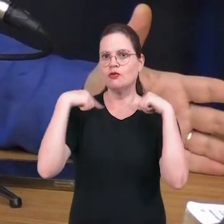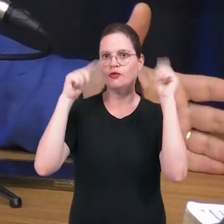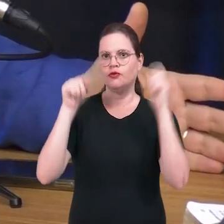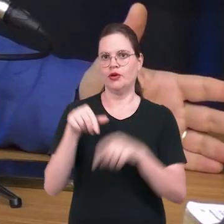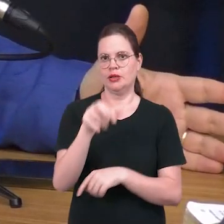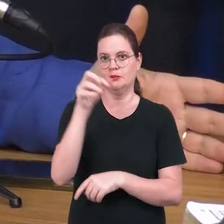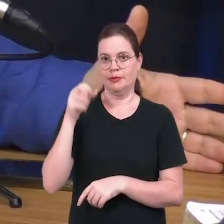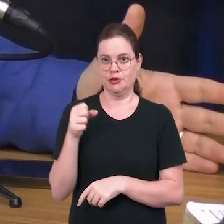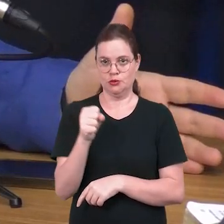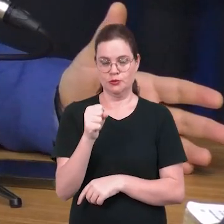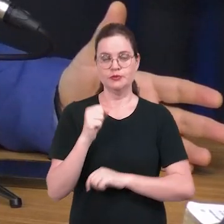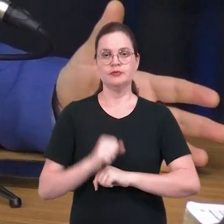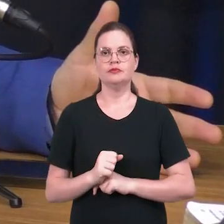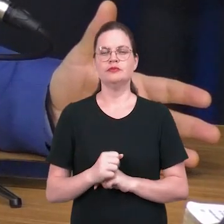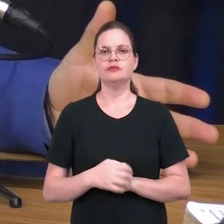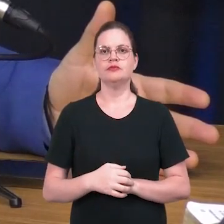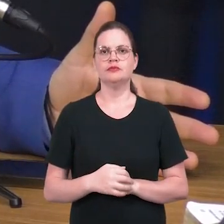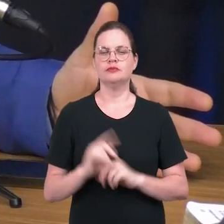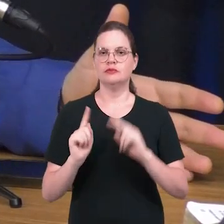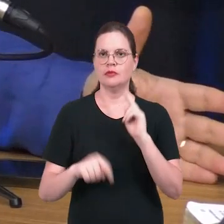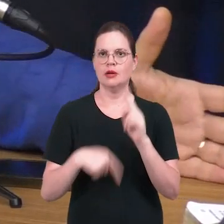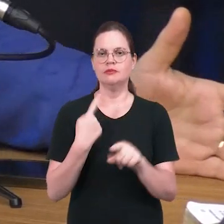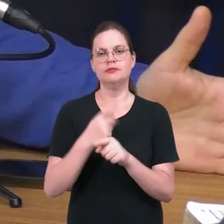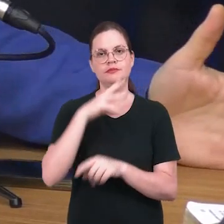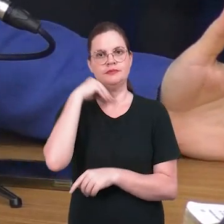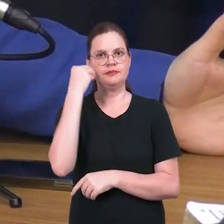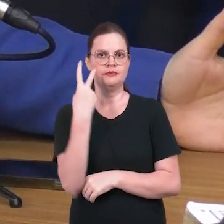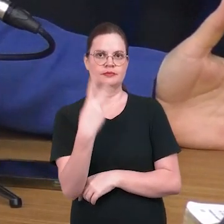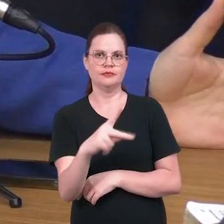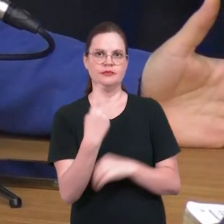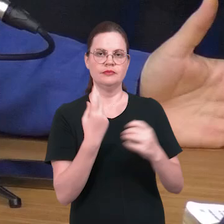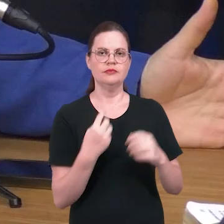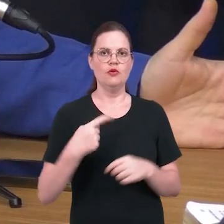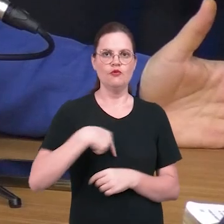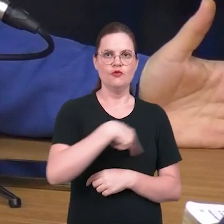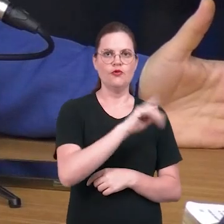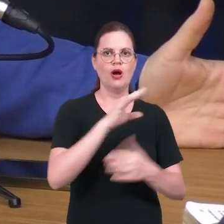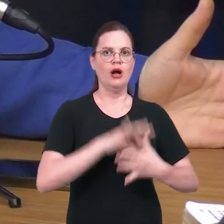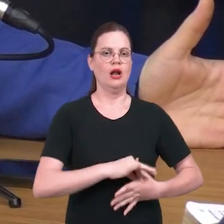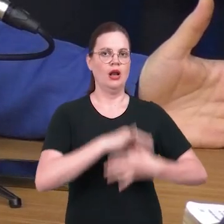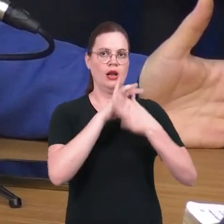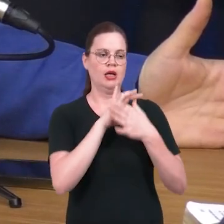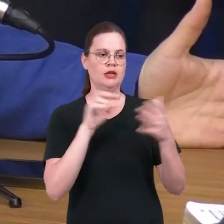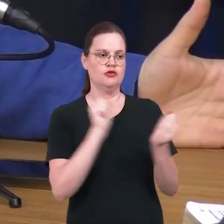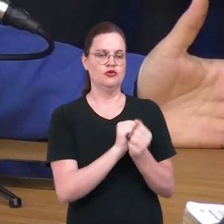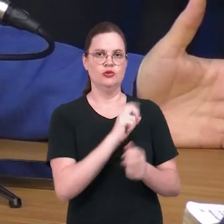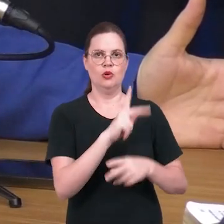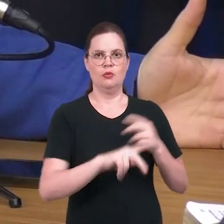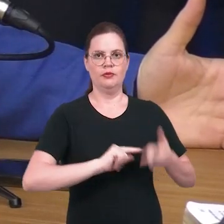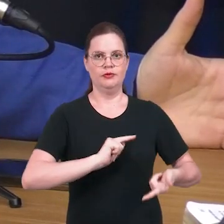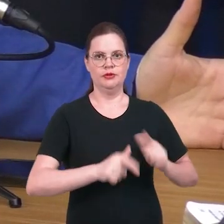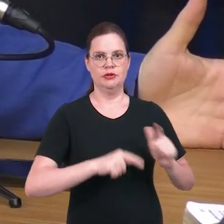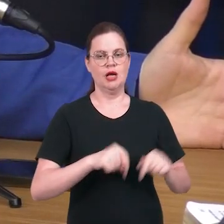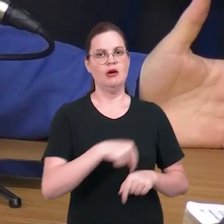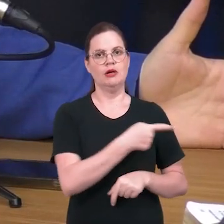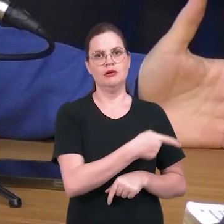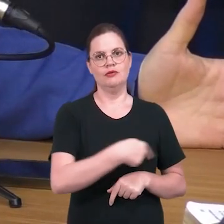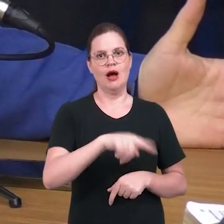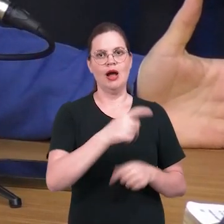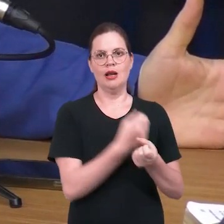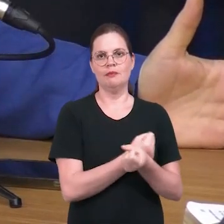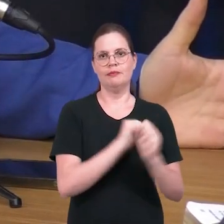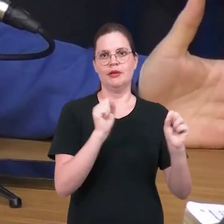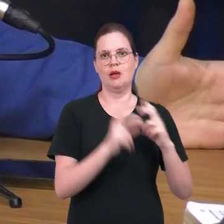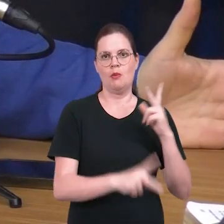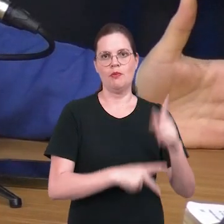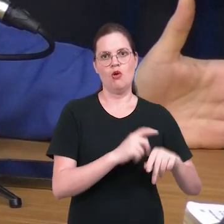a ser pastor. E ali veio a grande experiência da vida dele com a sarça ardente, né, que é maravilhosa